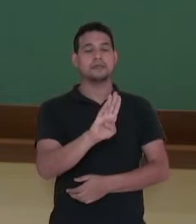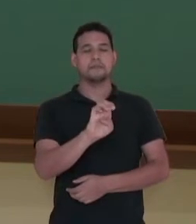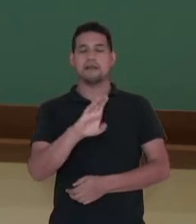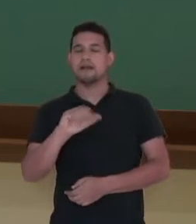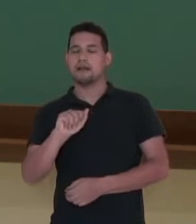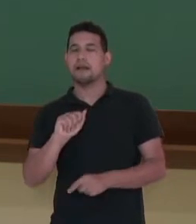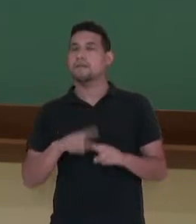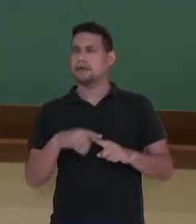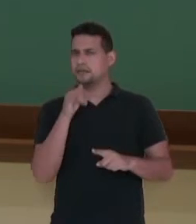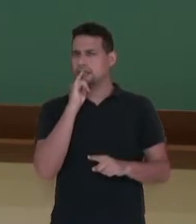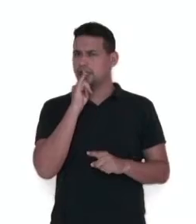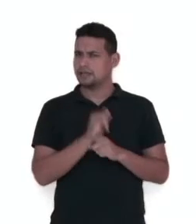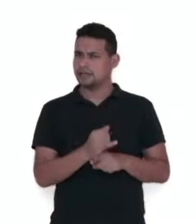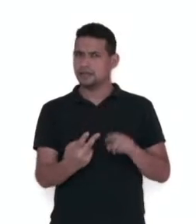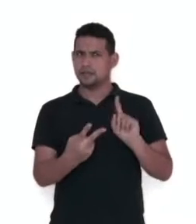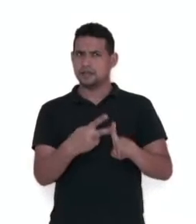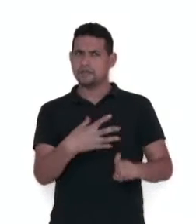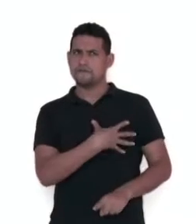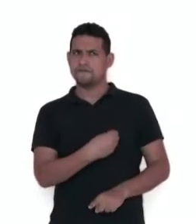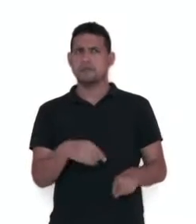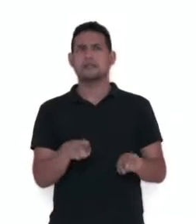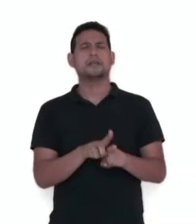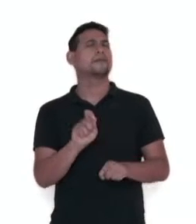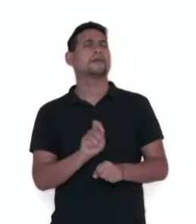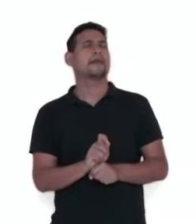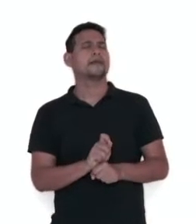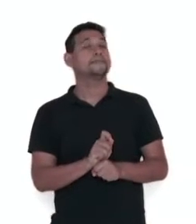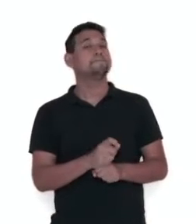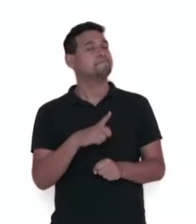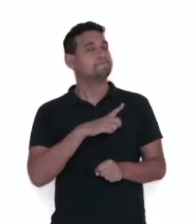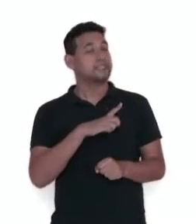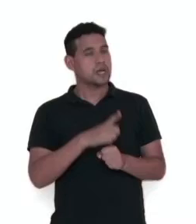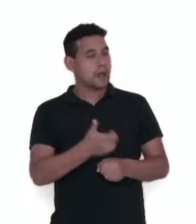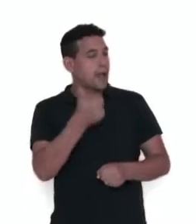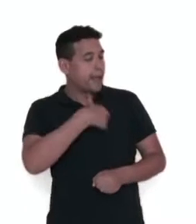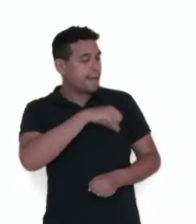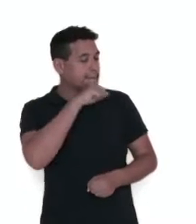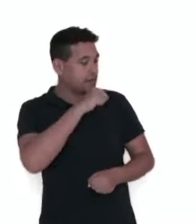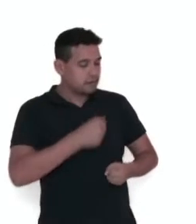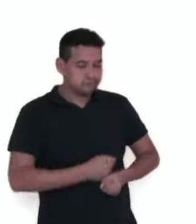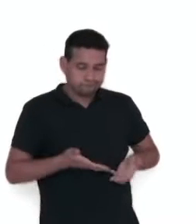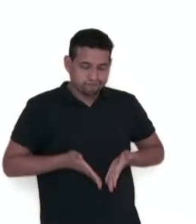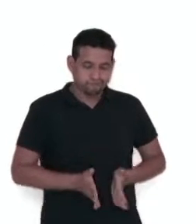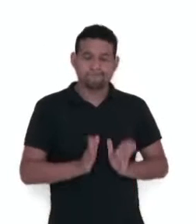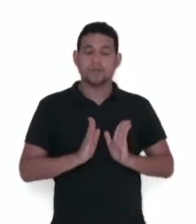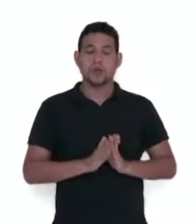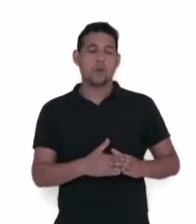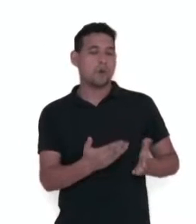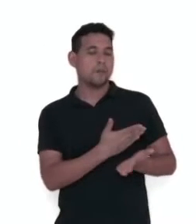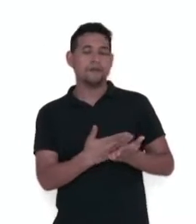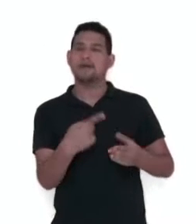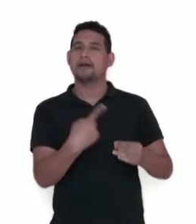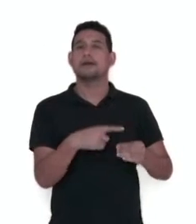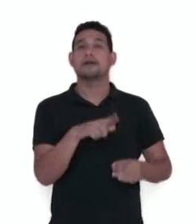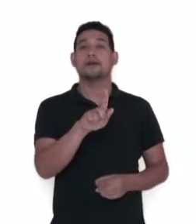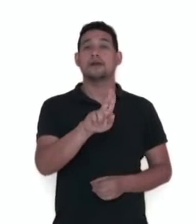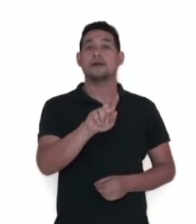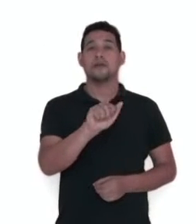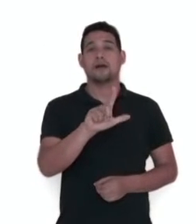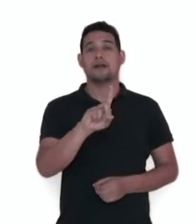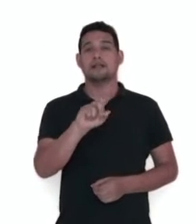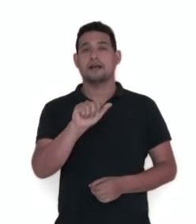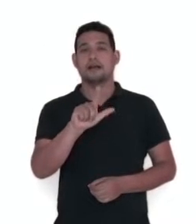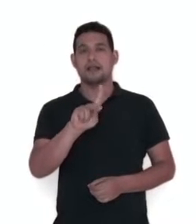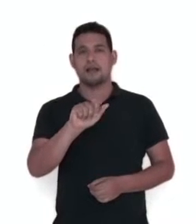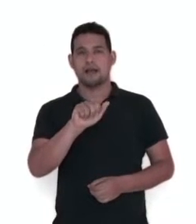Então, según la hija, la historia de su progenitora comenzó en Guadalajara, lugar donde